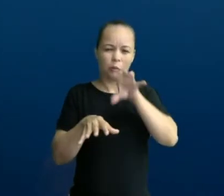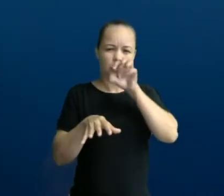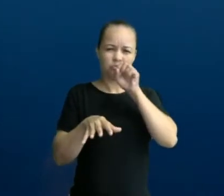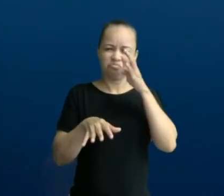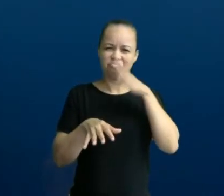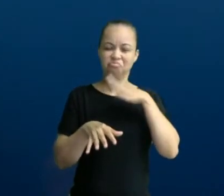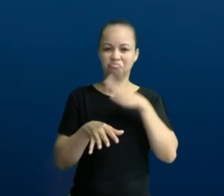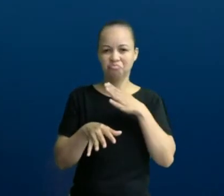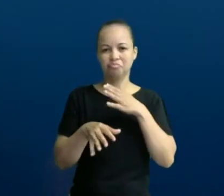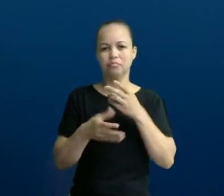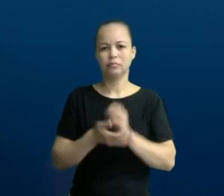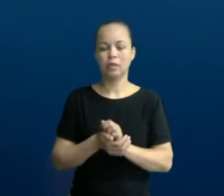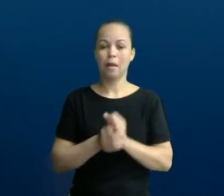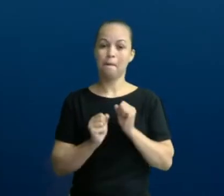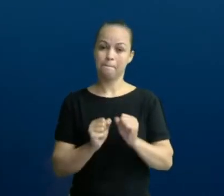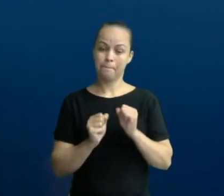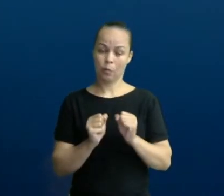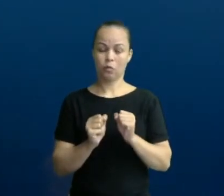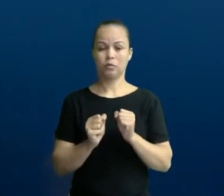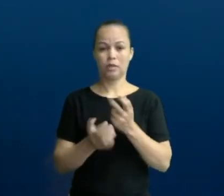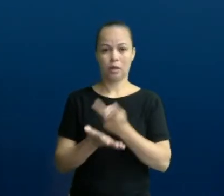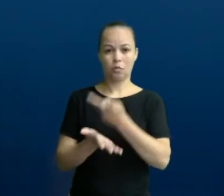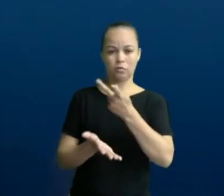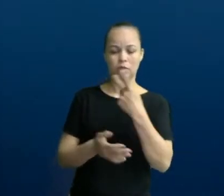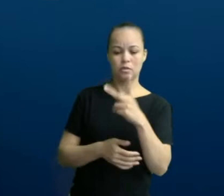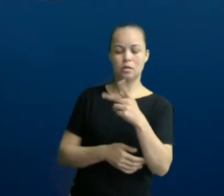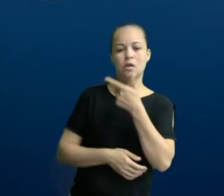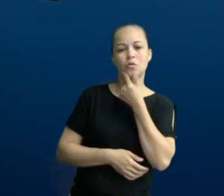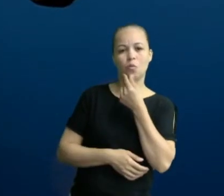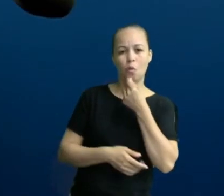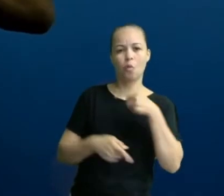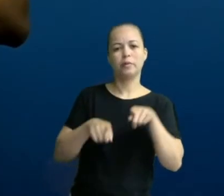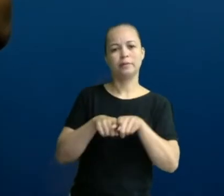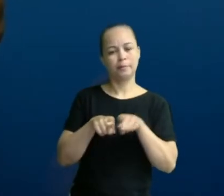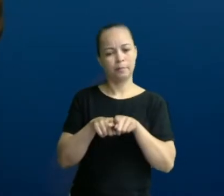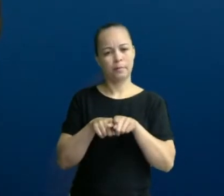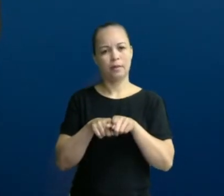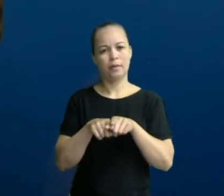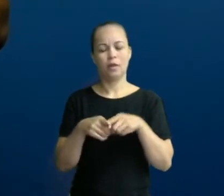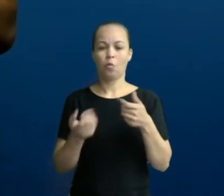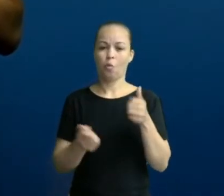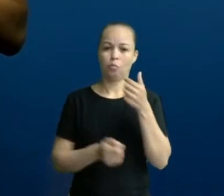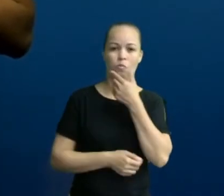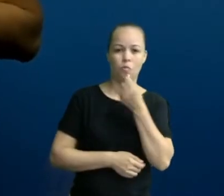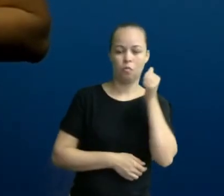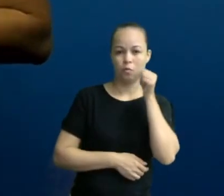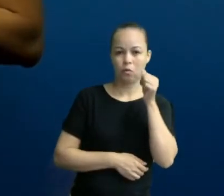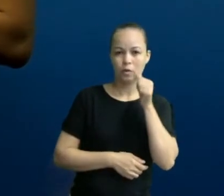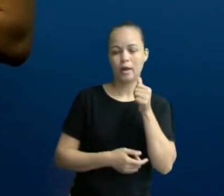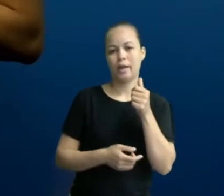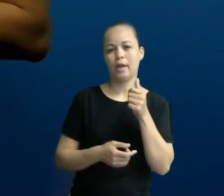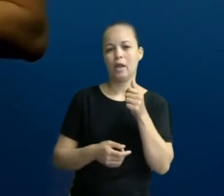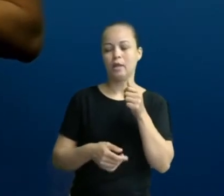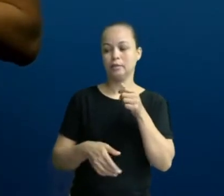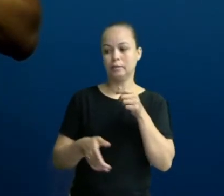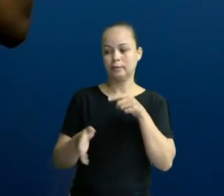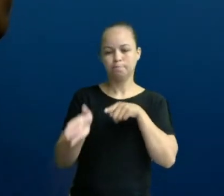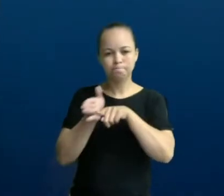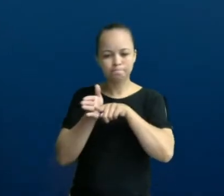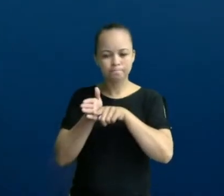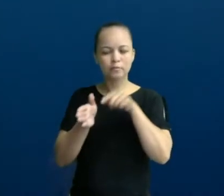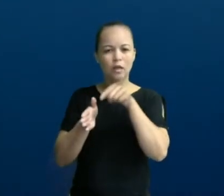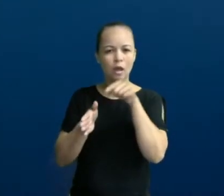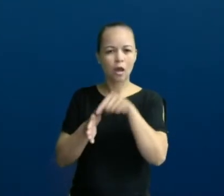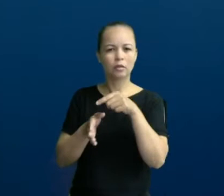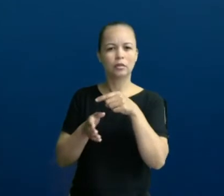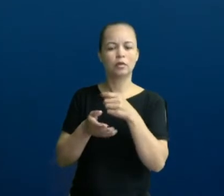desagradável. Pode acontecer no homem geralmente é assintomático. Mas tanto no homem como na mulher, o não tratamento com isso aqui, que é feito de